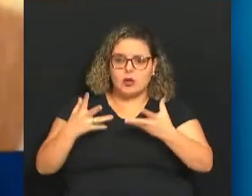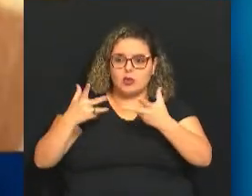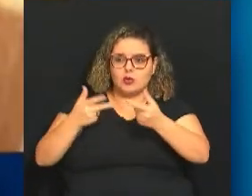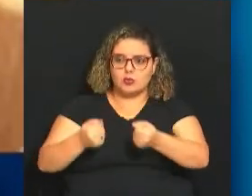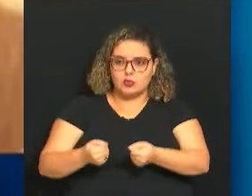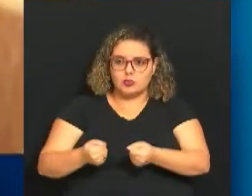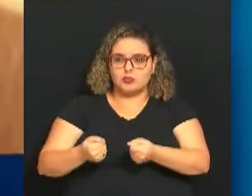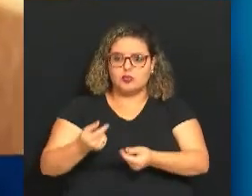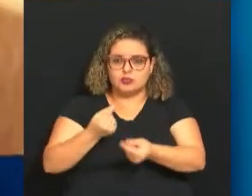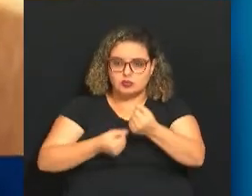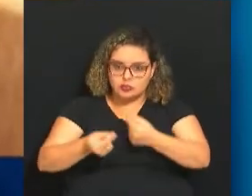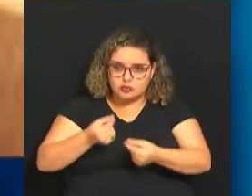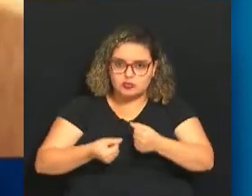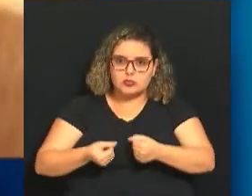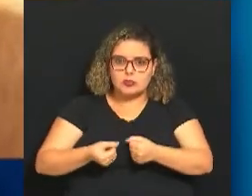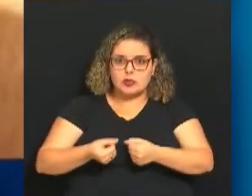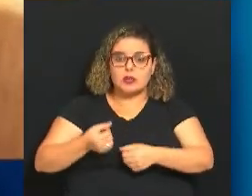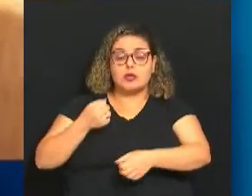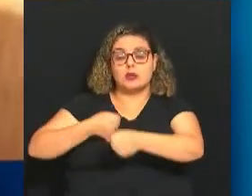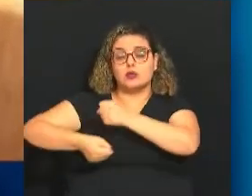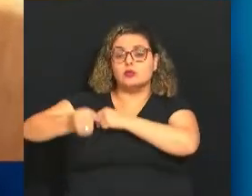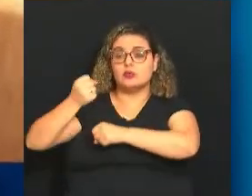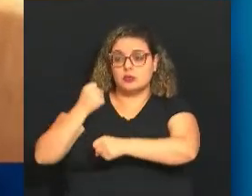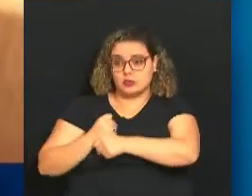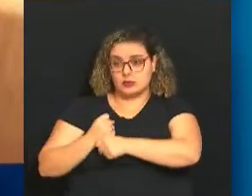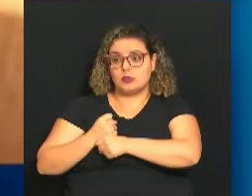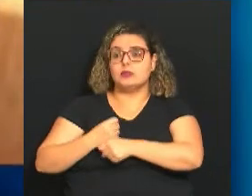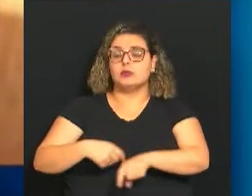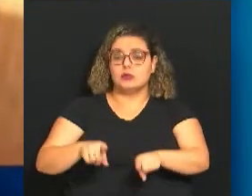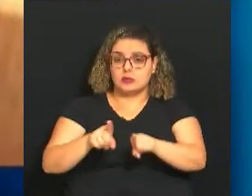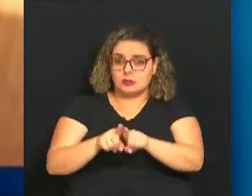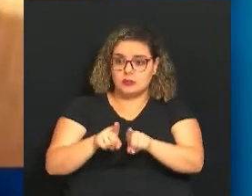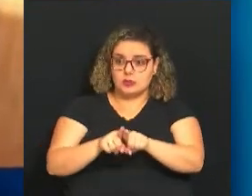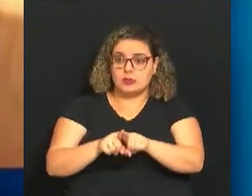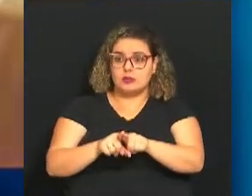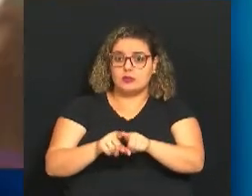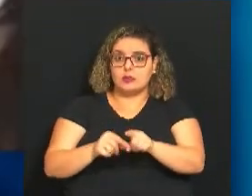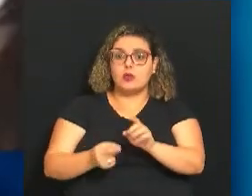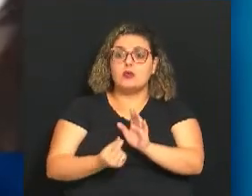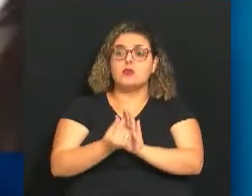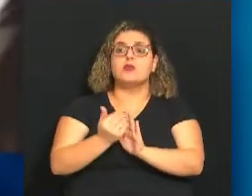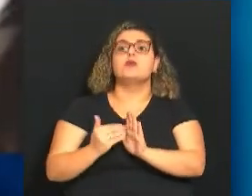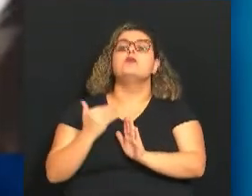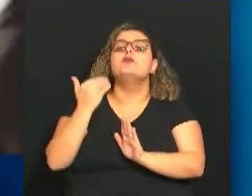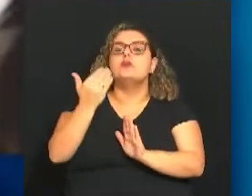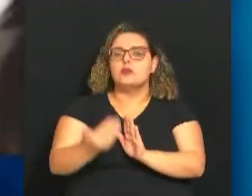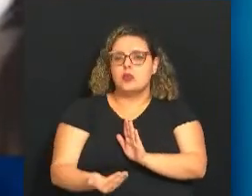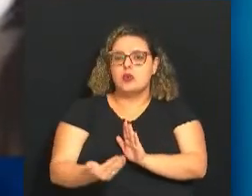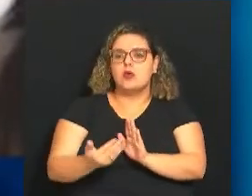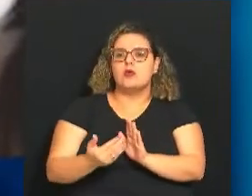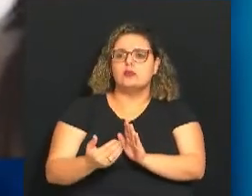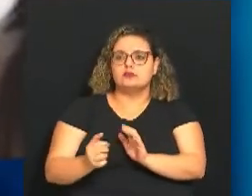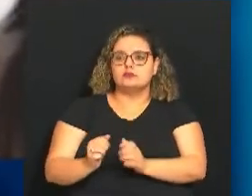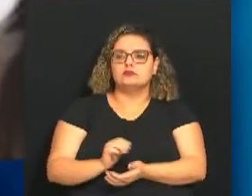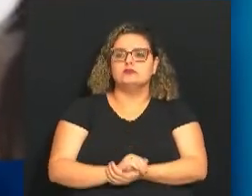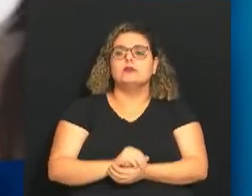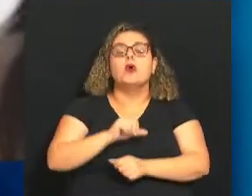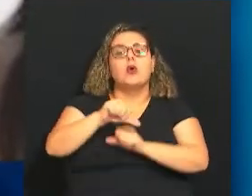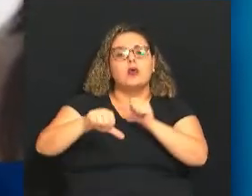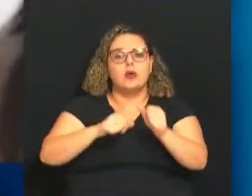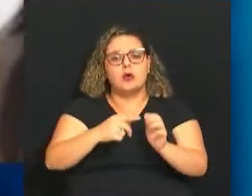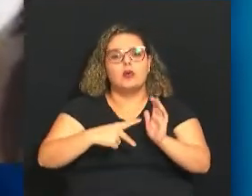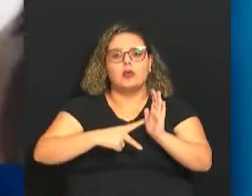todo o exercício anterior, né, do ano anterior, faz a previsão orçamentária para o ano letivo, tem troca de síndico ou